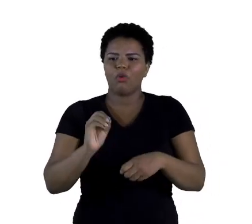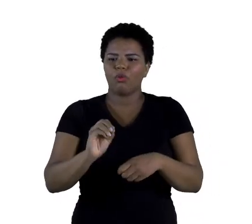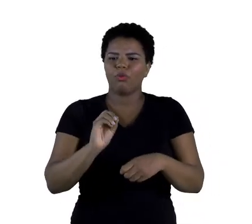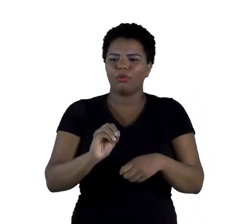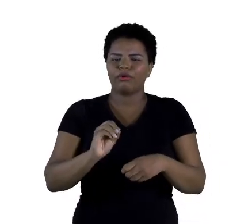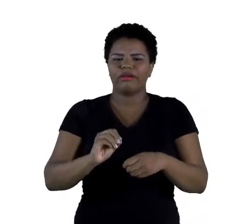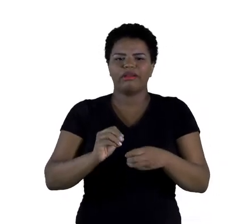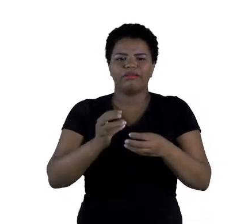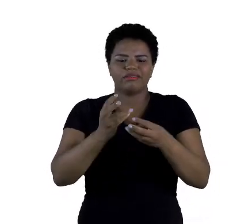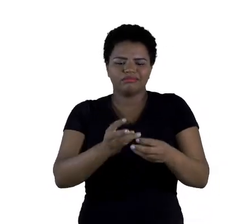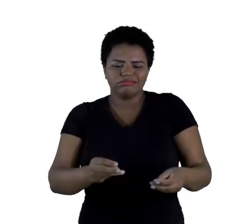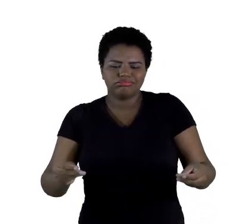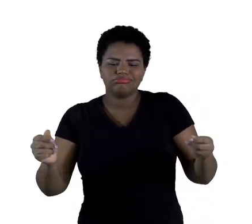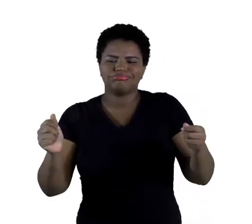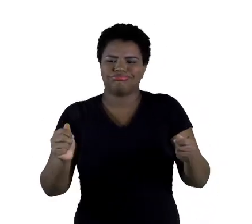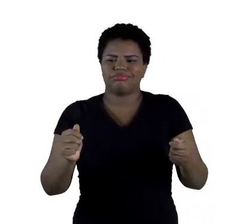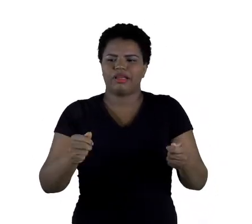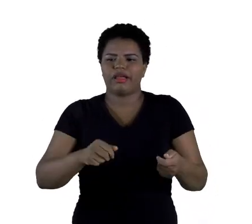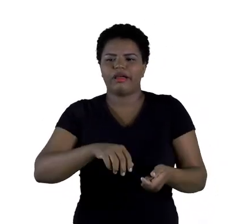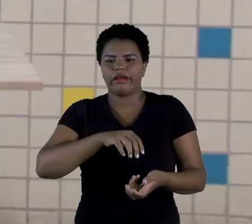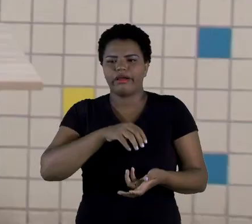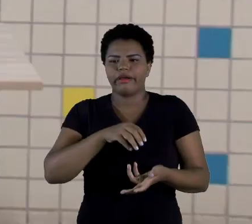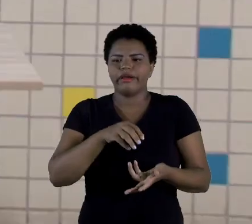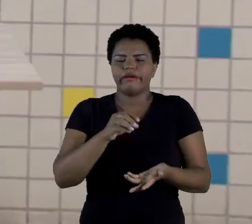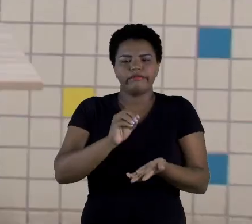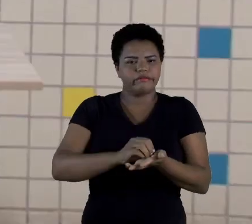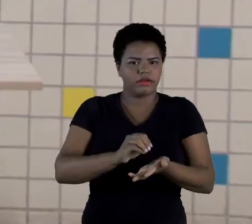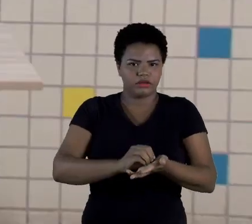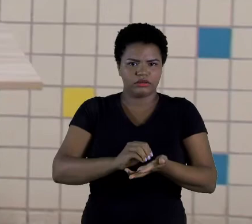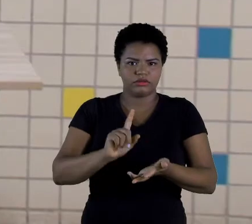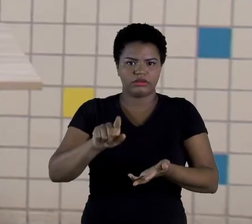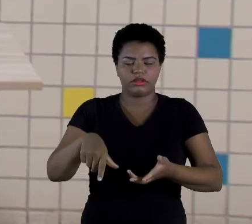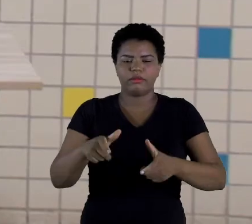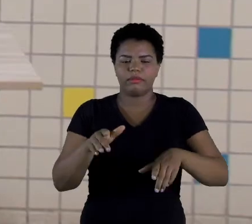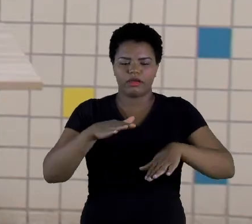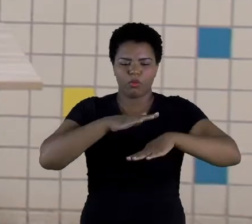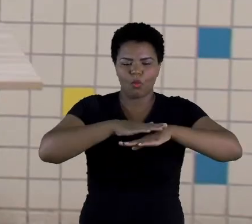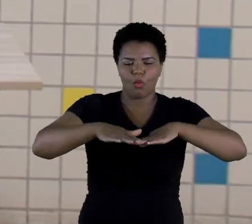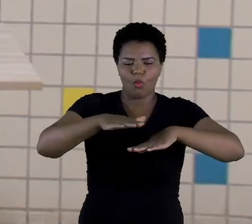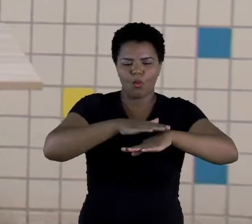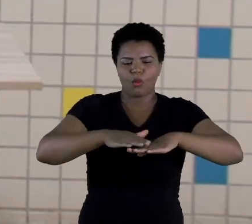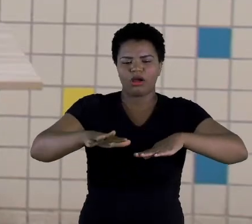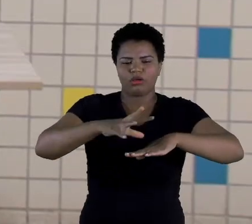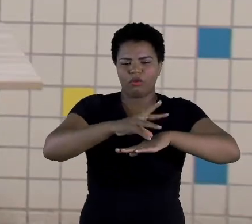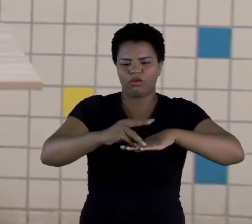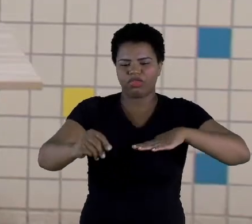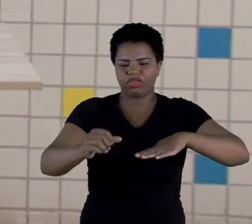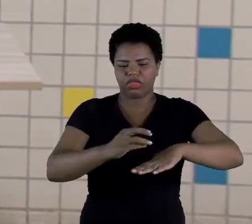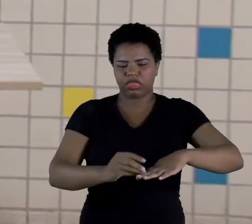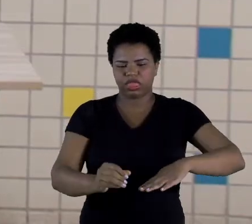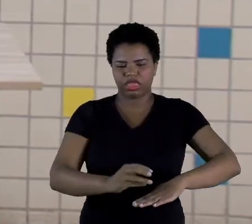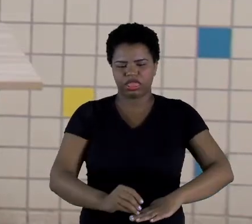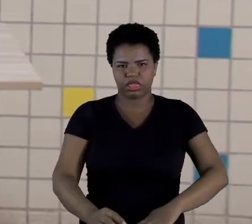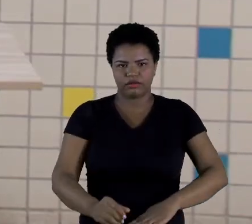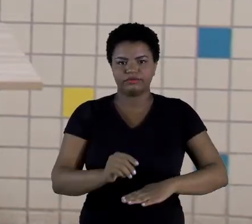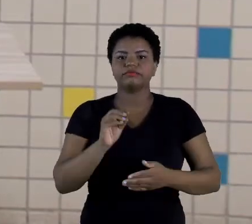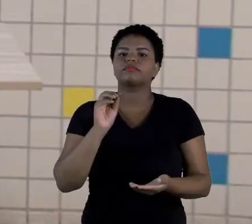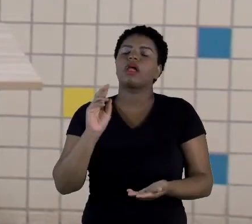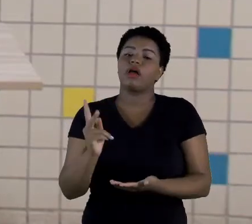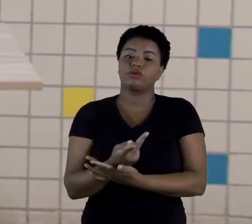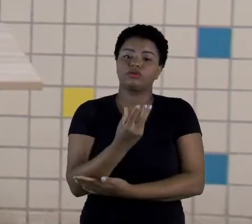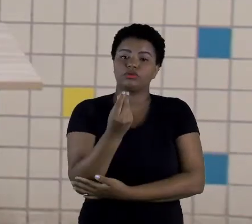remoção de suas camadas superficiais. Isso acontece muito, pessoal, na agricultura, né? Vou trazer um exemplo aqui para